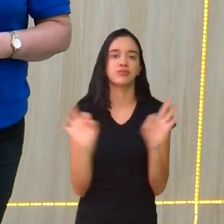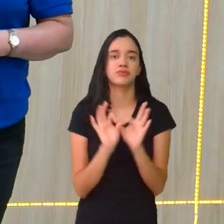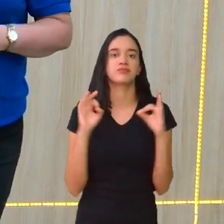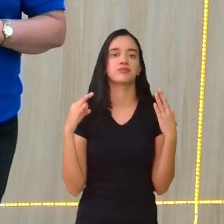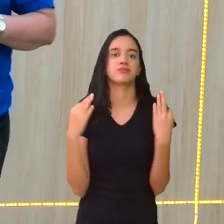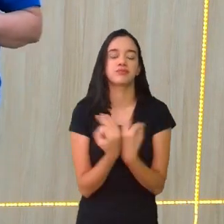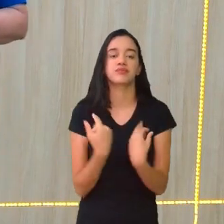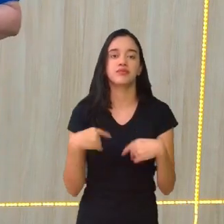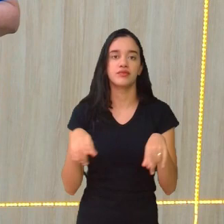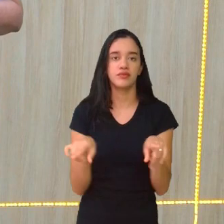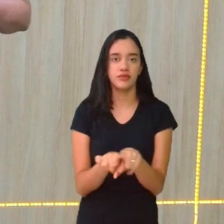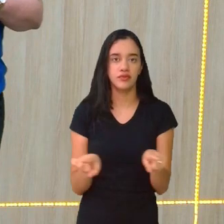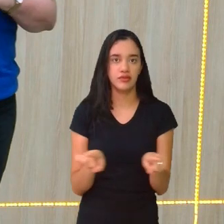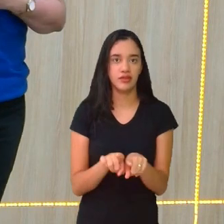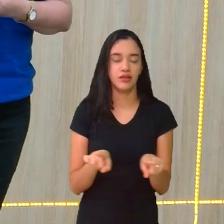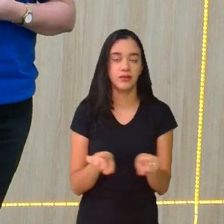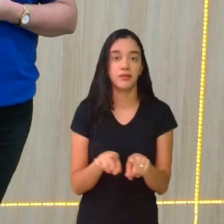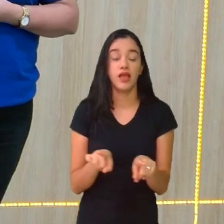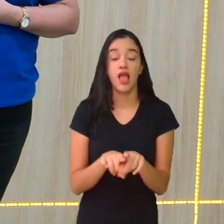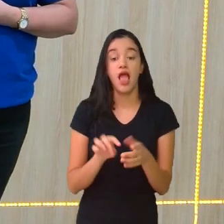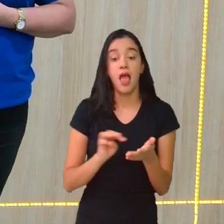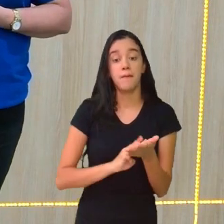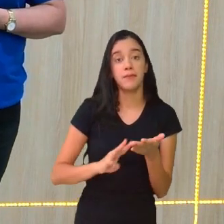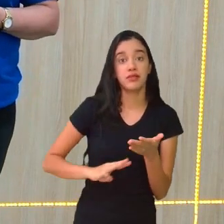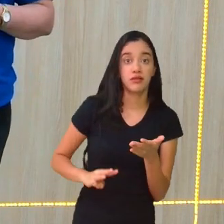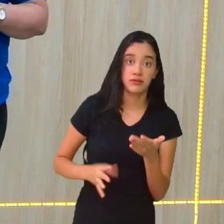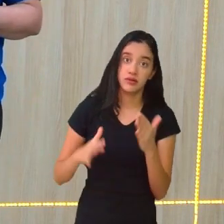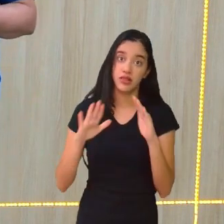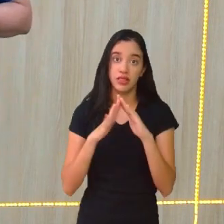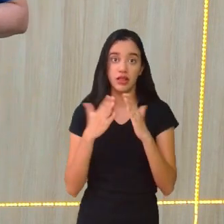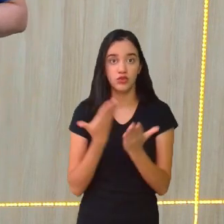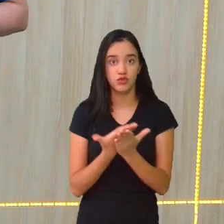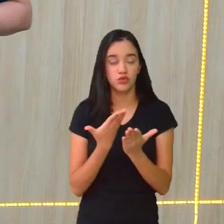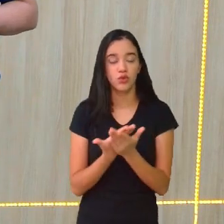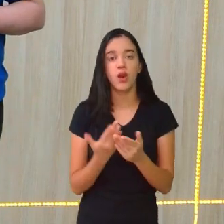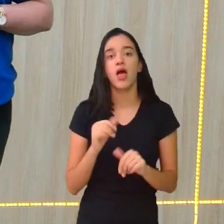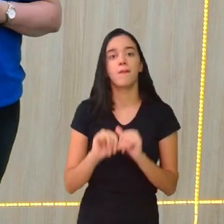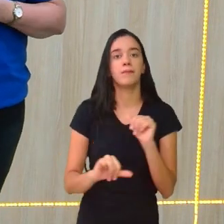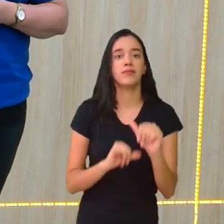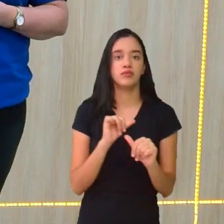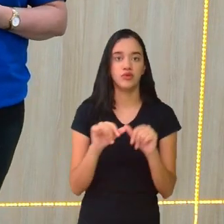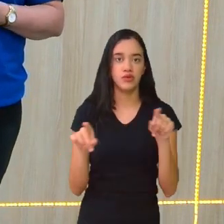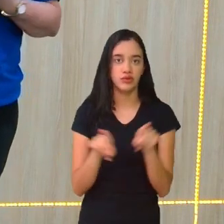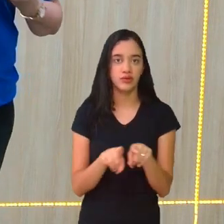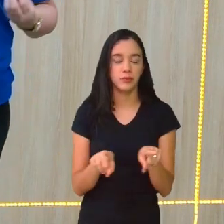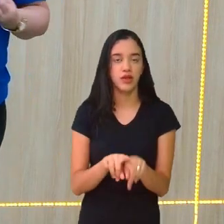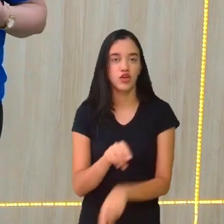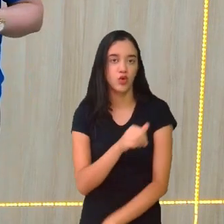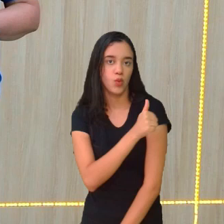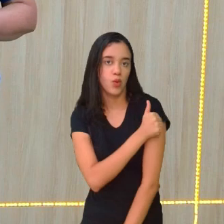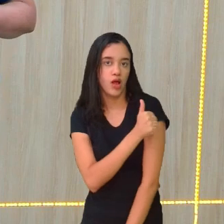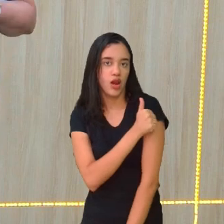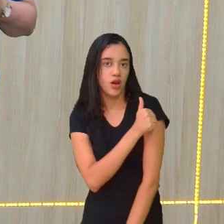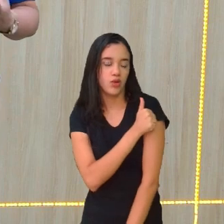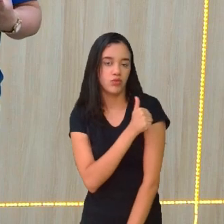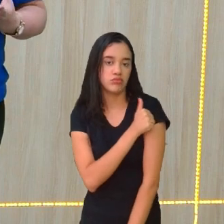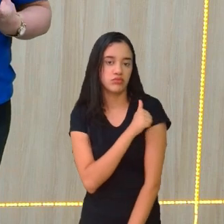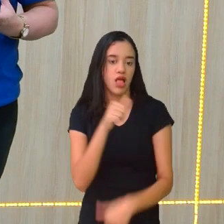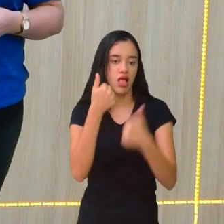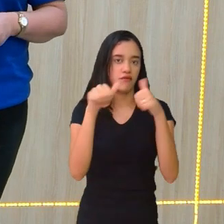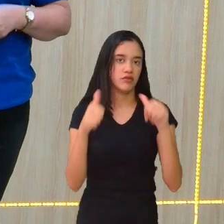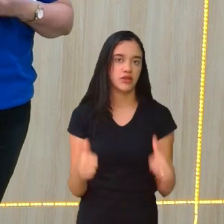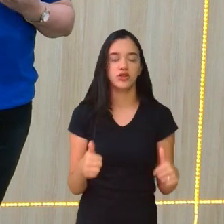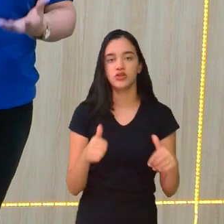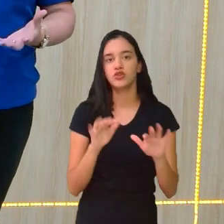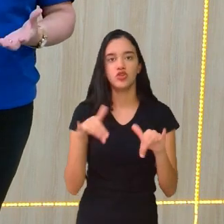familiar, a nossa metodologia, não é? Na escola mudou também. Então, o aluno ele não é avaliado